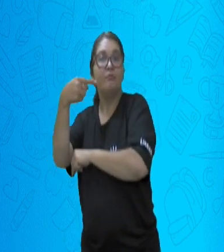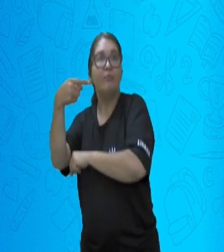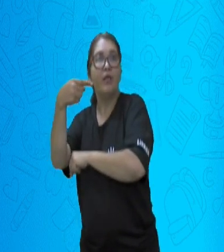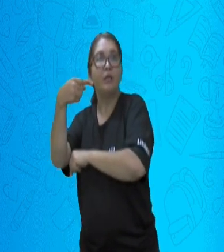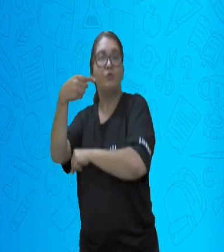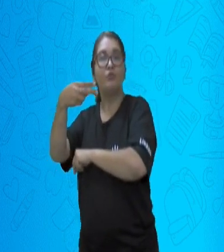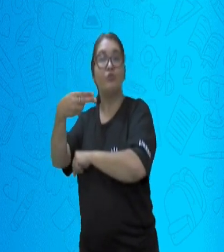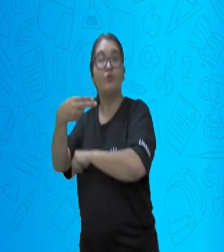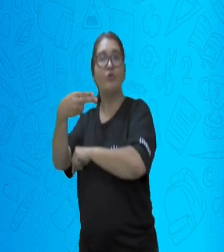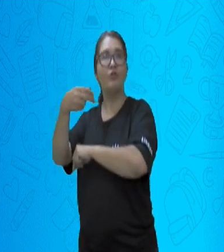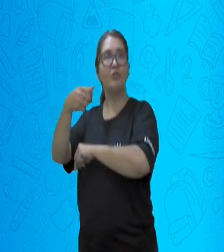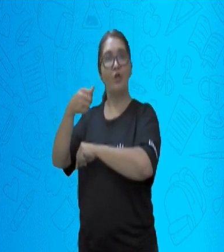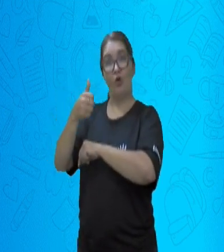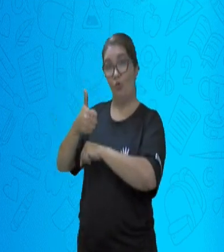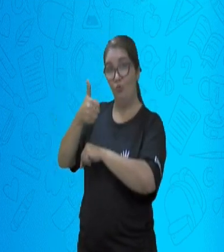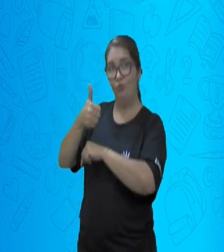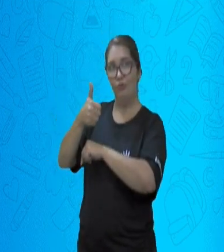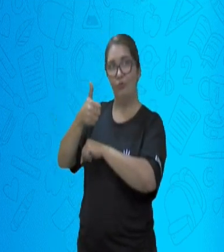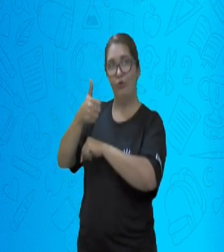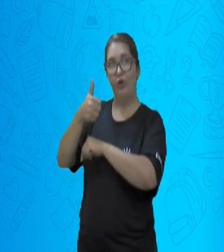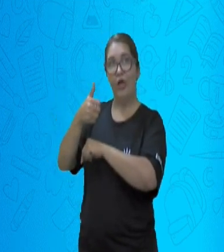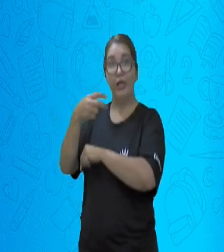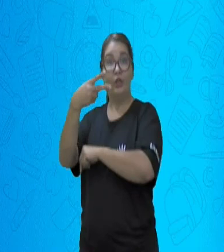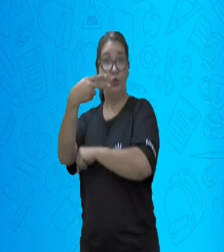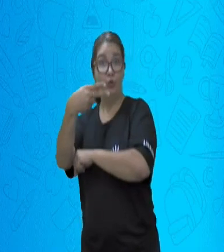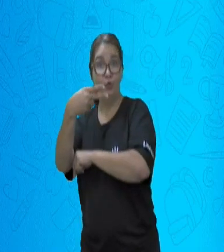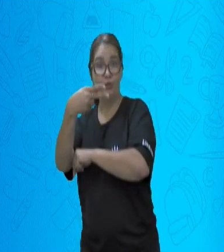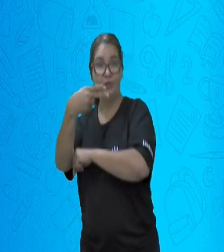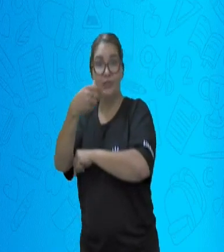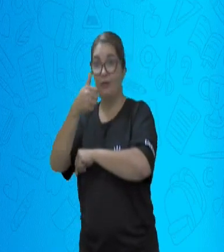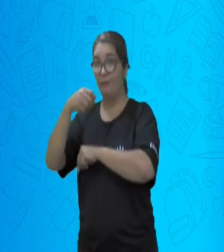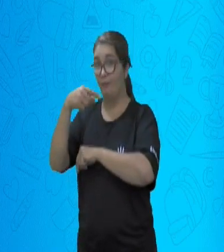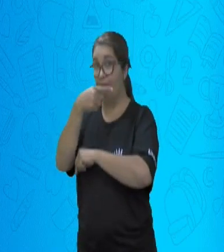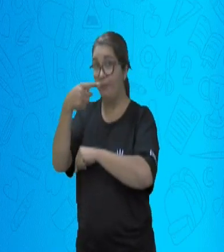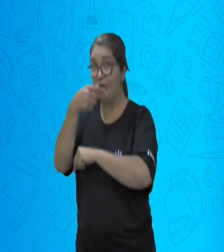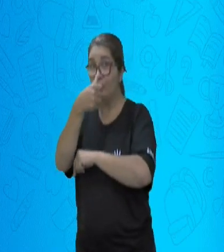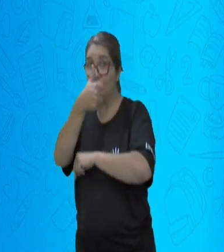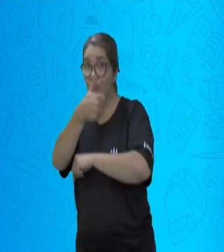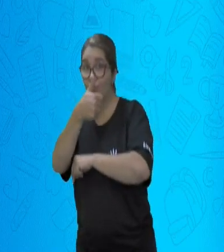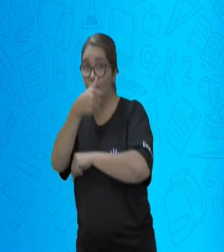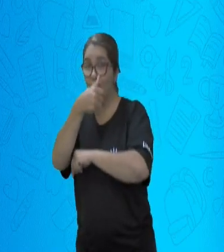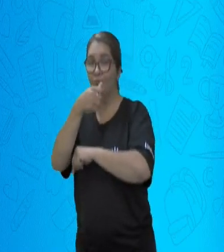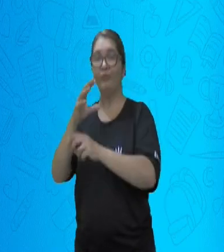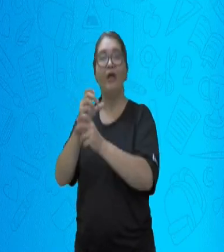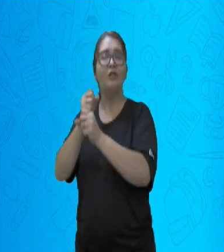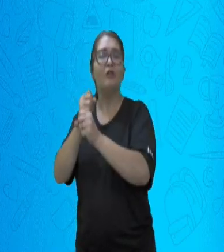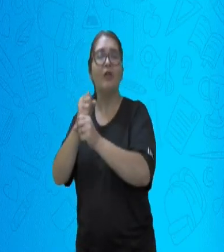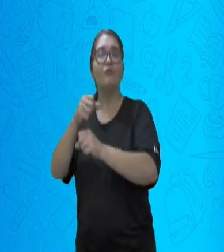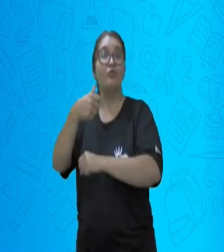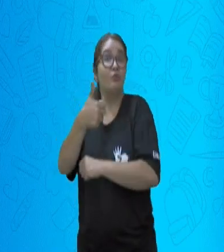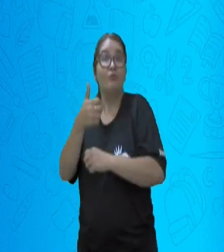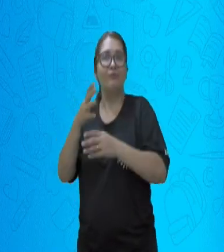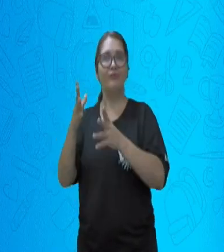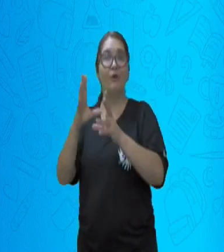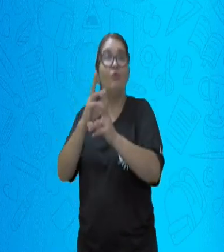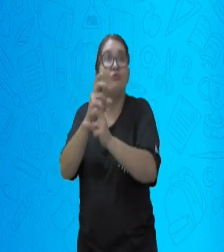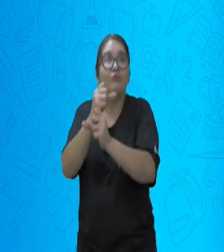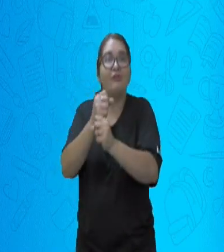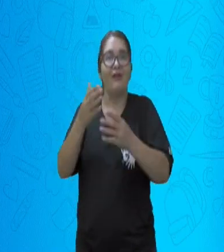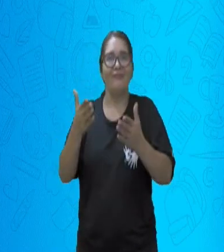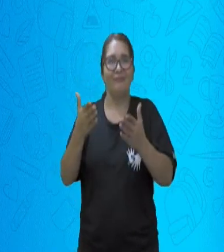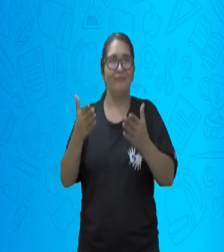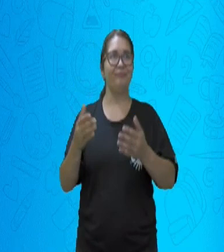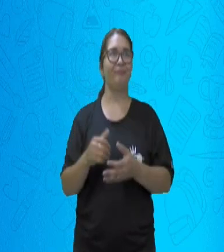menos 1, 1. Agora sim, resolvemos essa parte. Ficamos então agora com